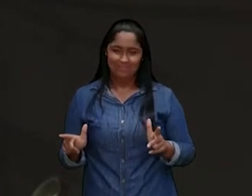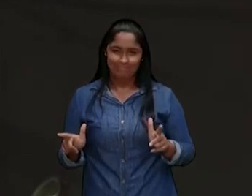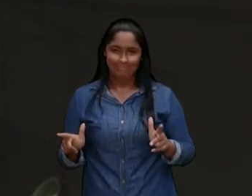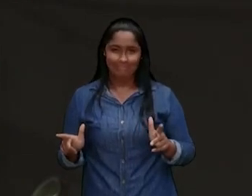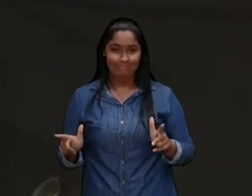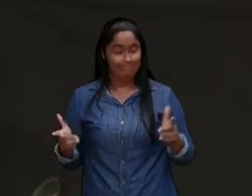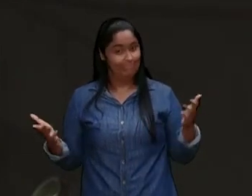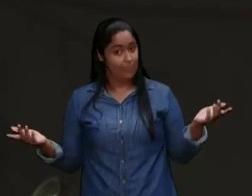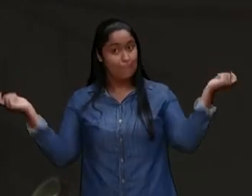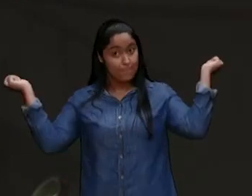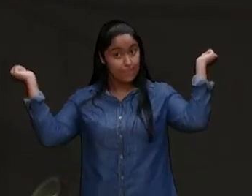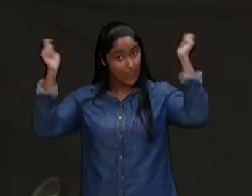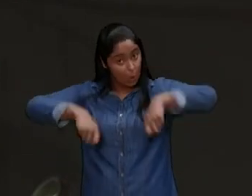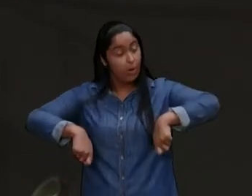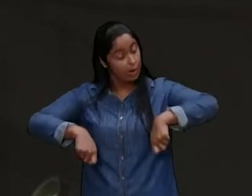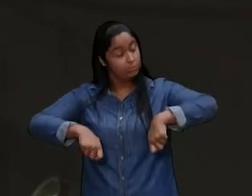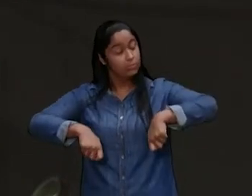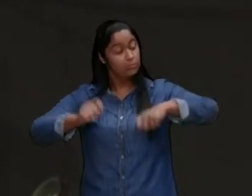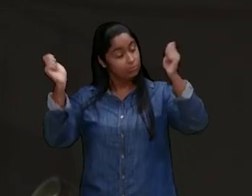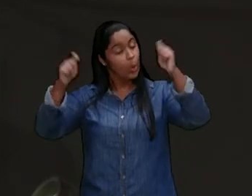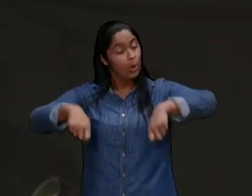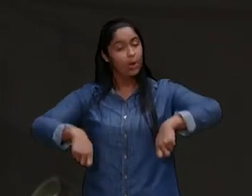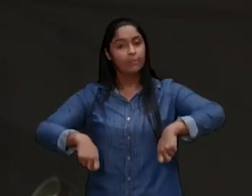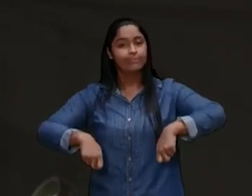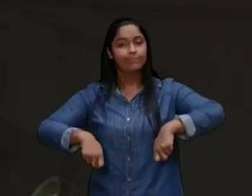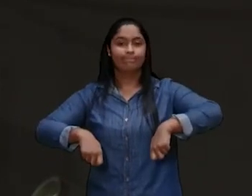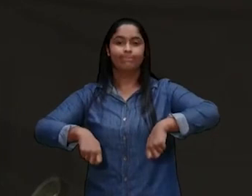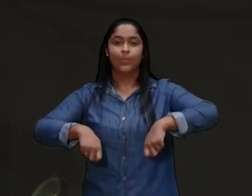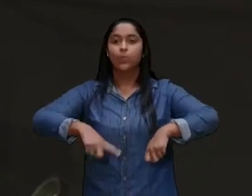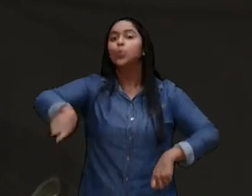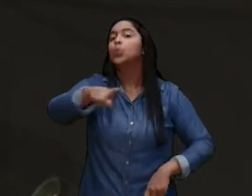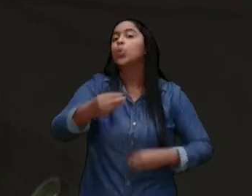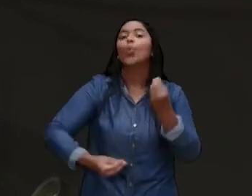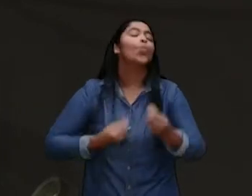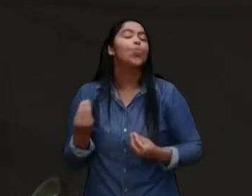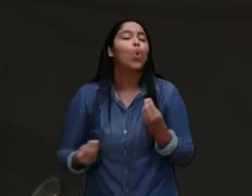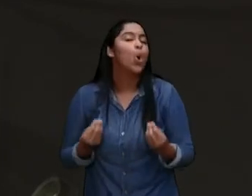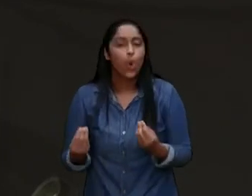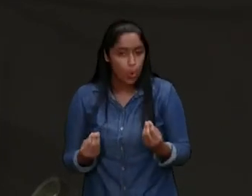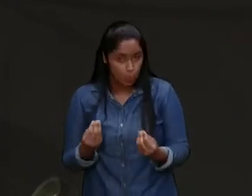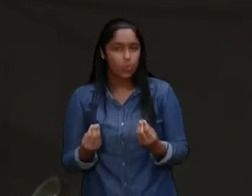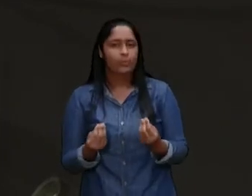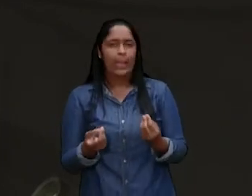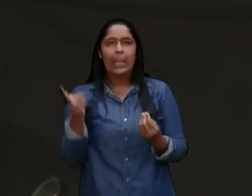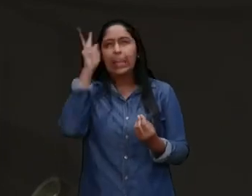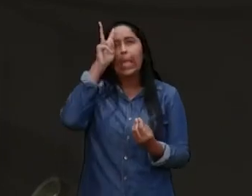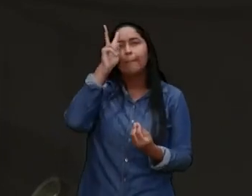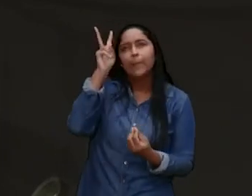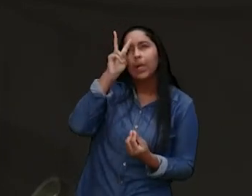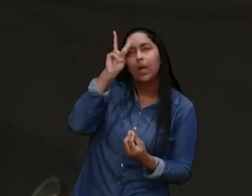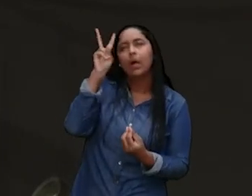bom e isso é possível Ah e você tem que começar a se privar das imagens